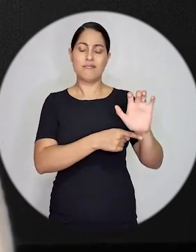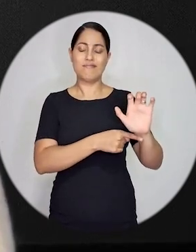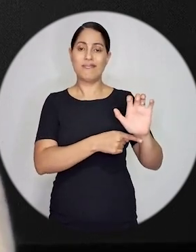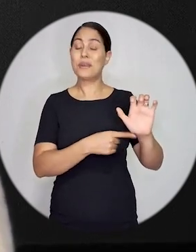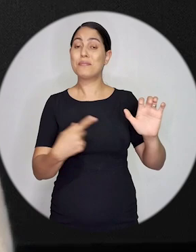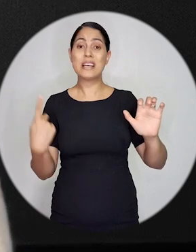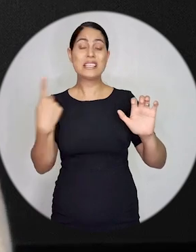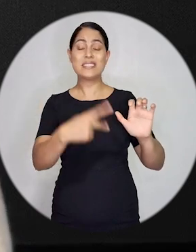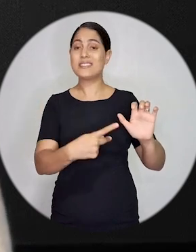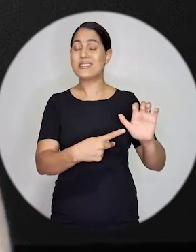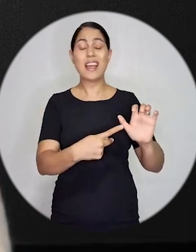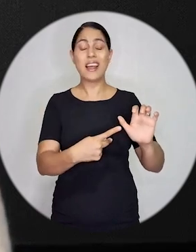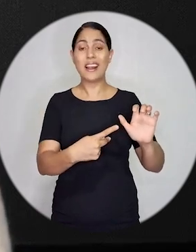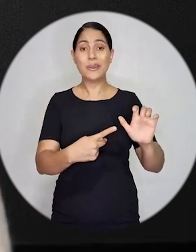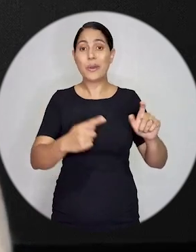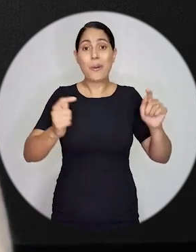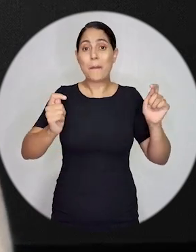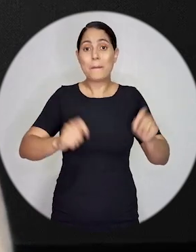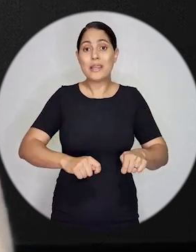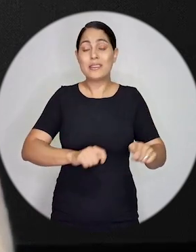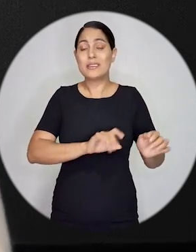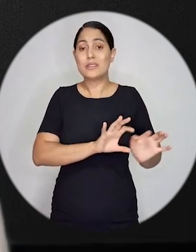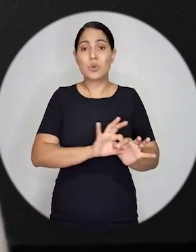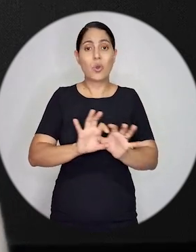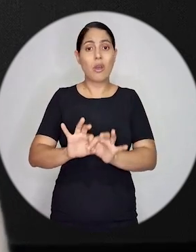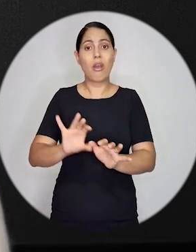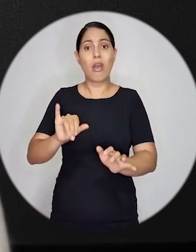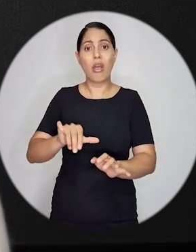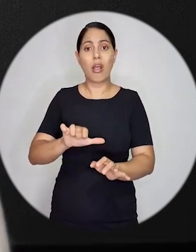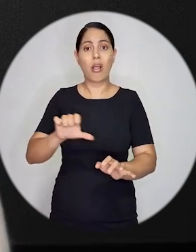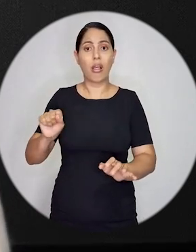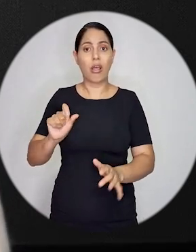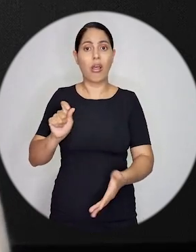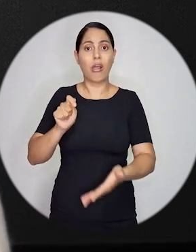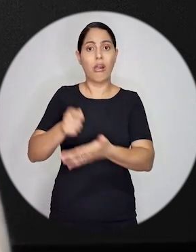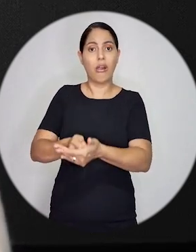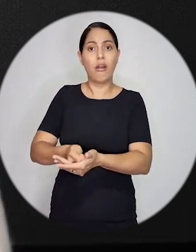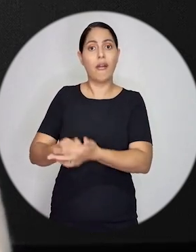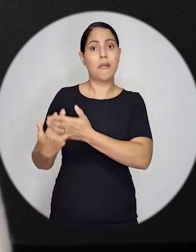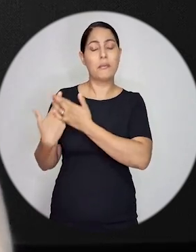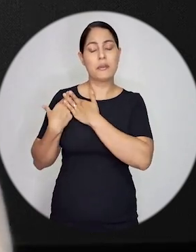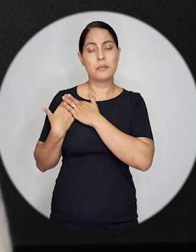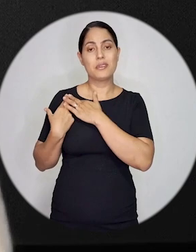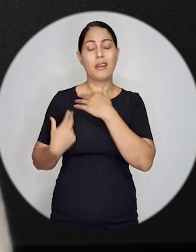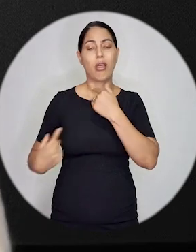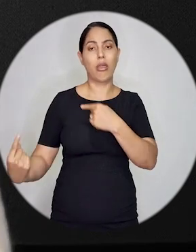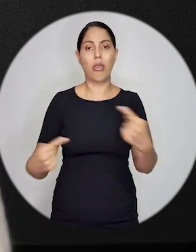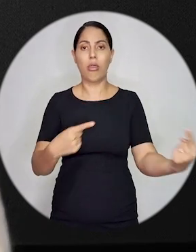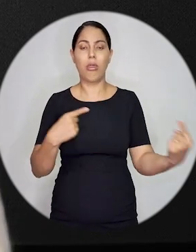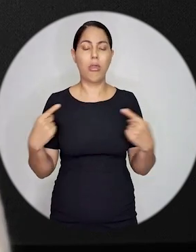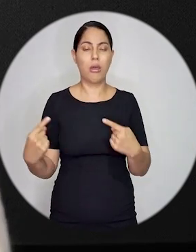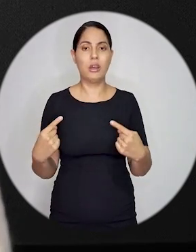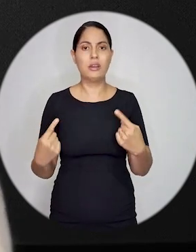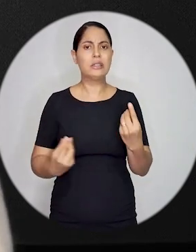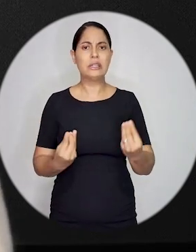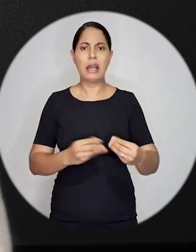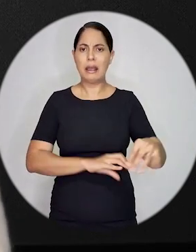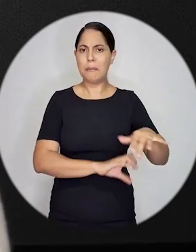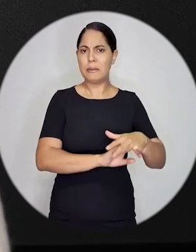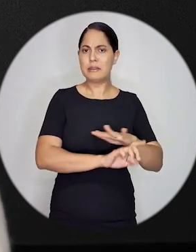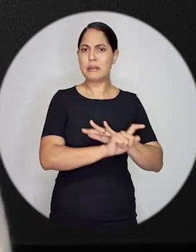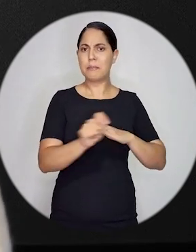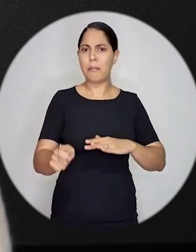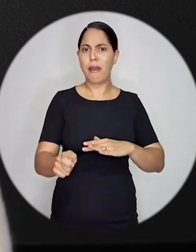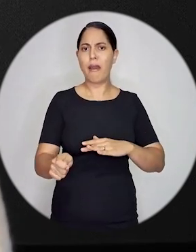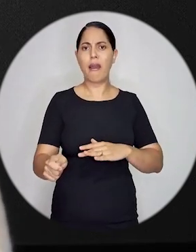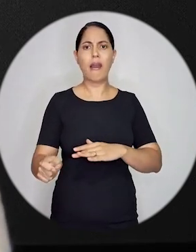Estadual, que muitas vezes não tem competência para condenar o INSS para pagamento e às vezes a discussão fica se é entre o empregador